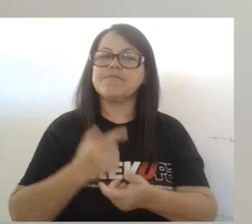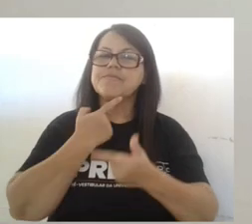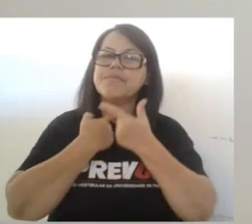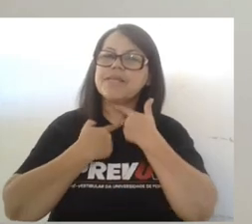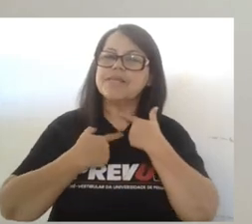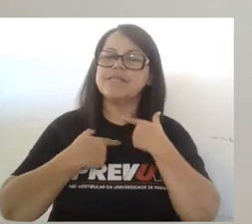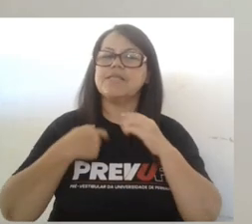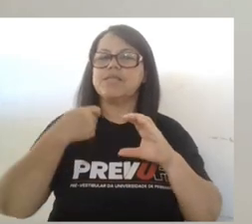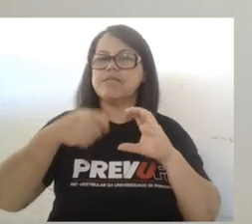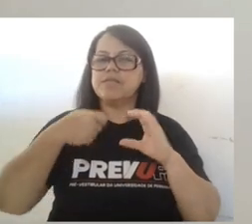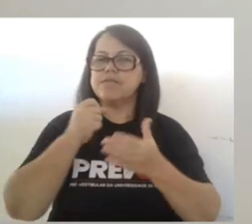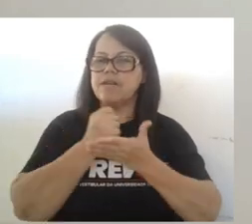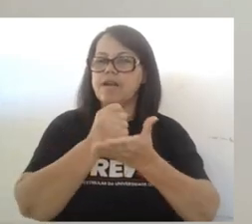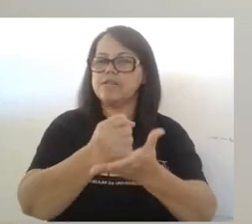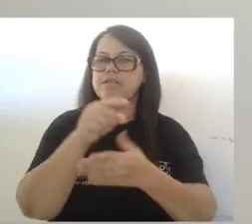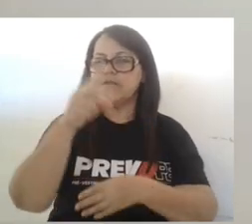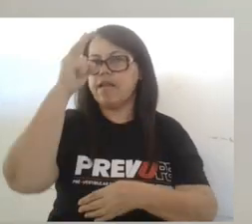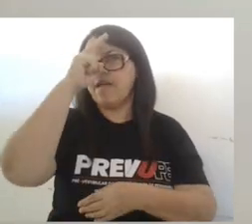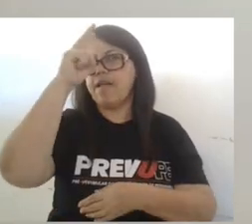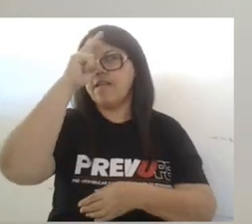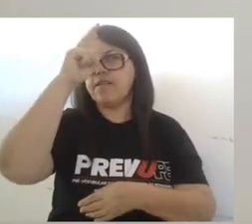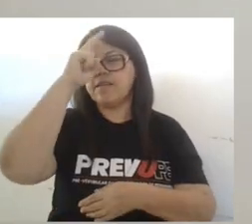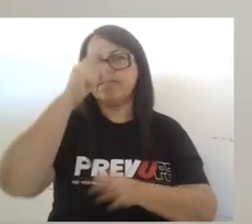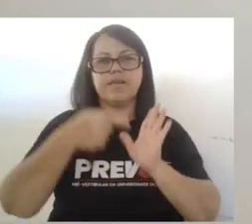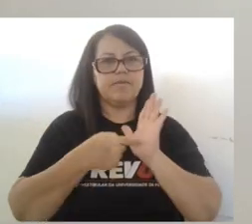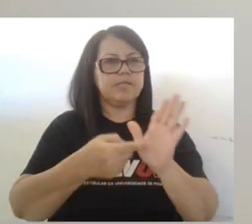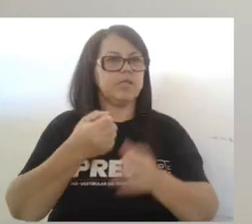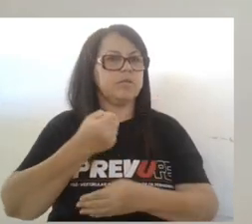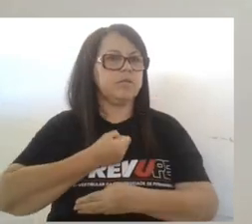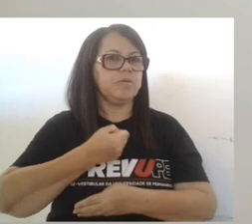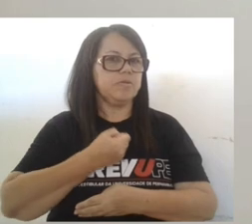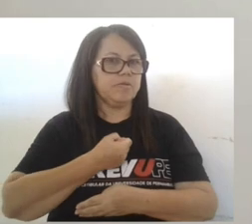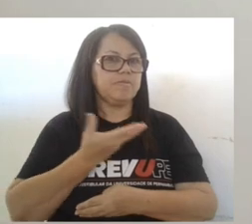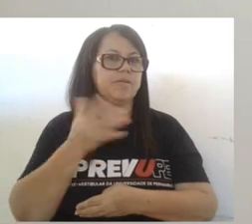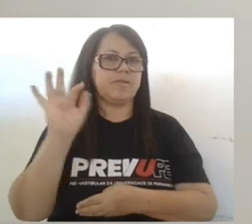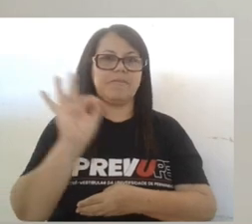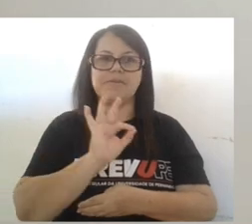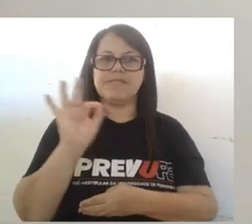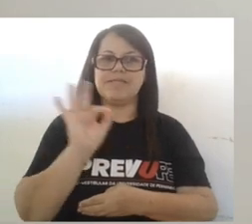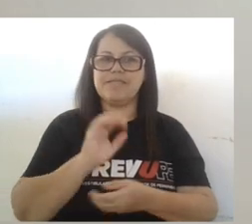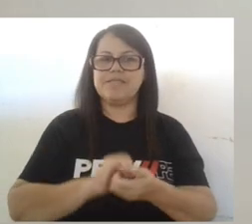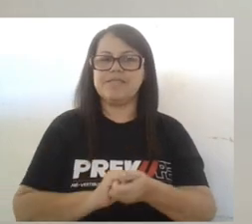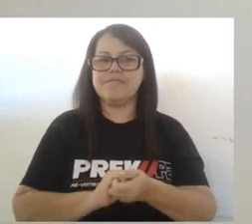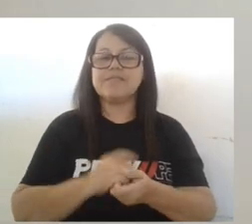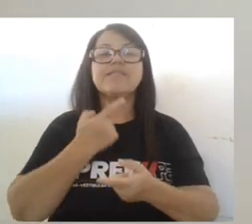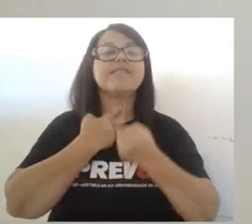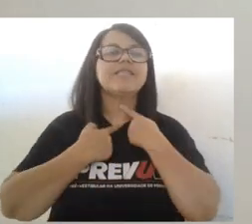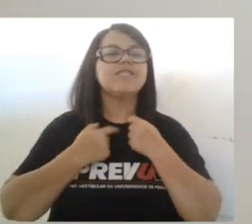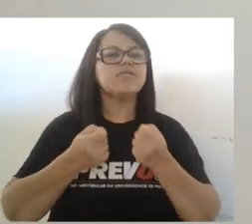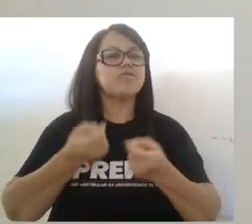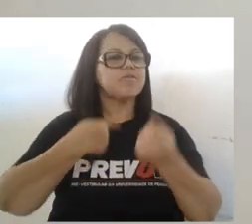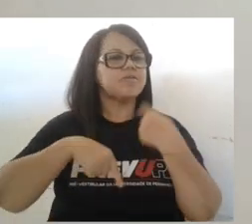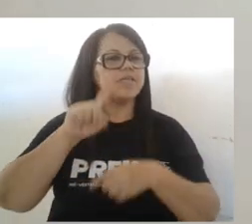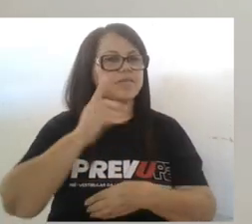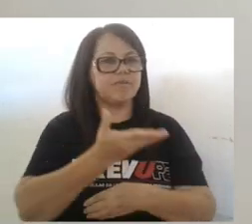Espero que esse vídeo tenha te ajudado a recordar a representação de um número na forma de porcentagem. Desejo